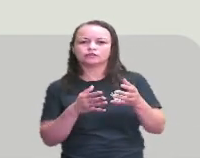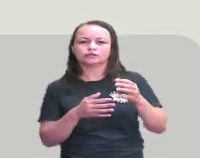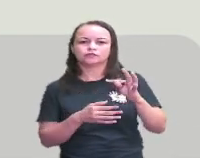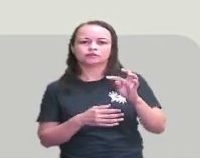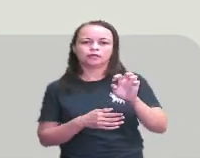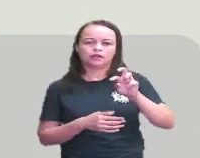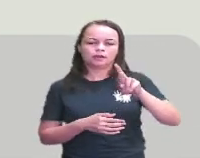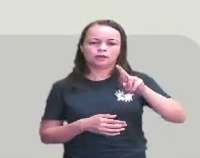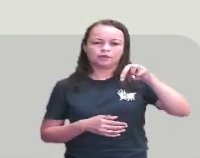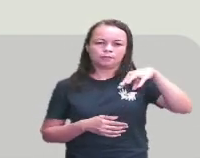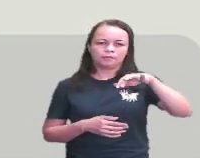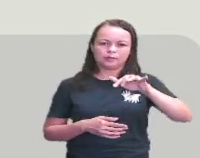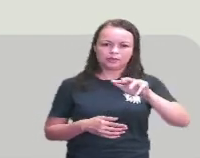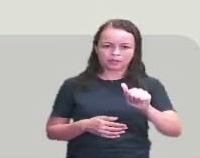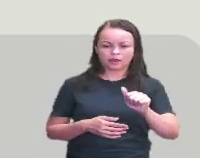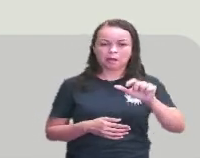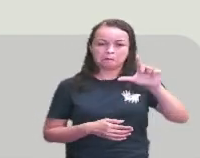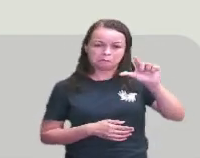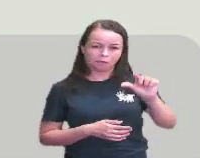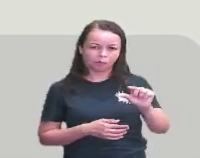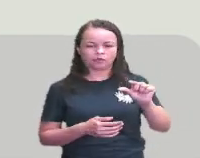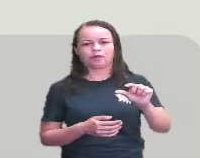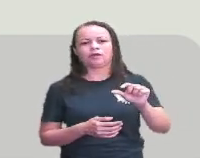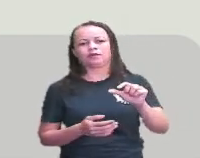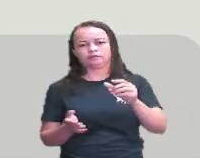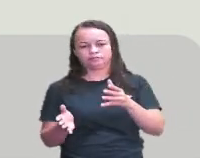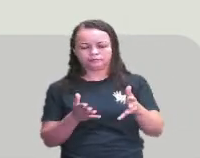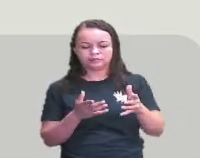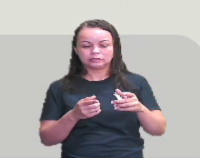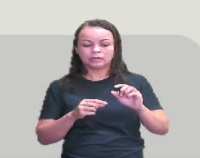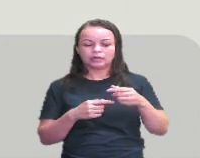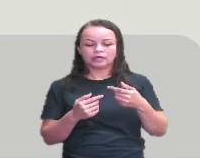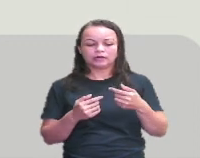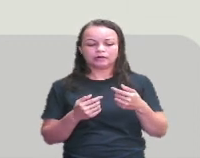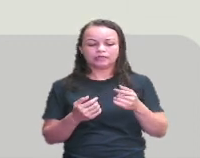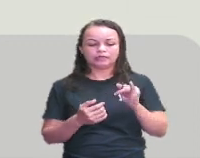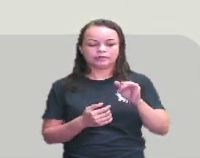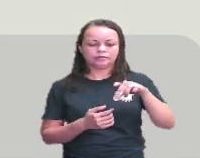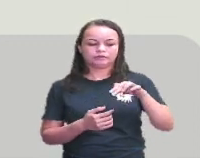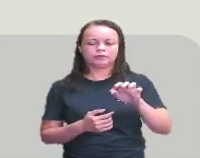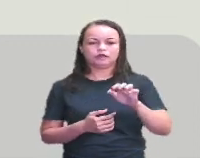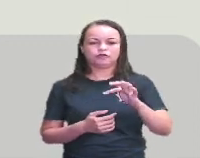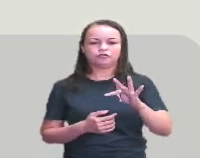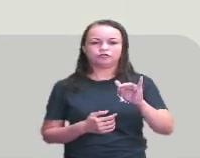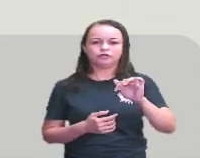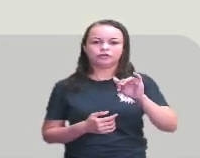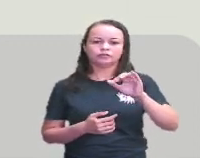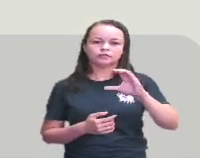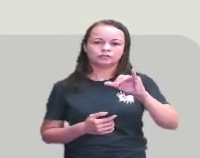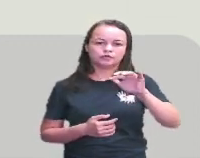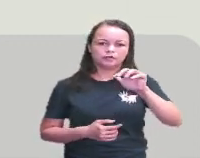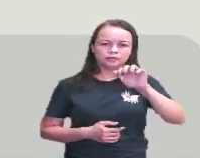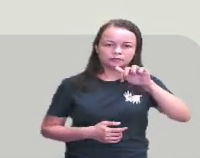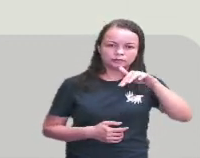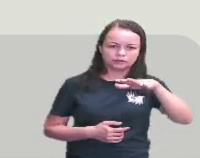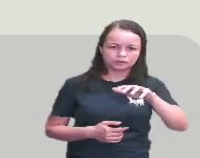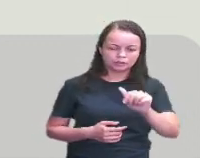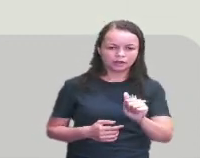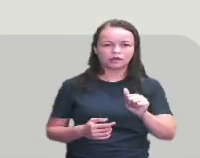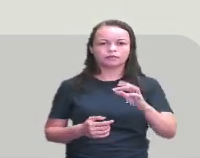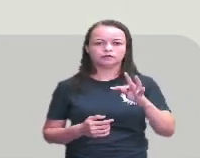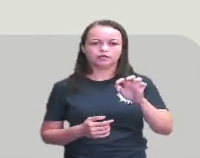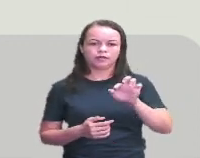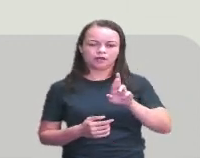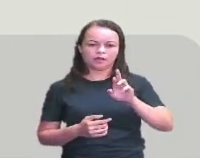baixa condutibilidade térmica, ineficiência térmica ou boa condutibilidade